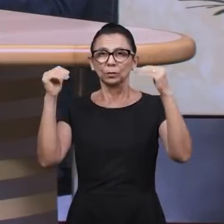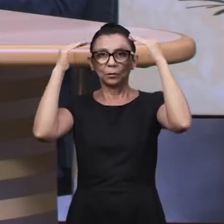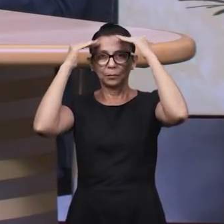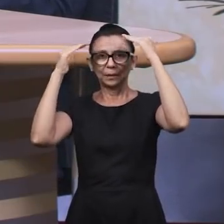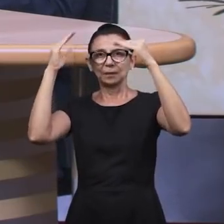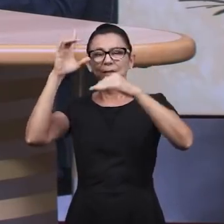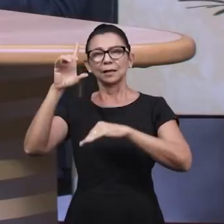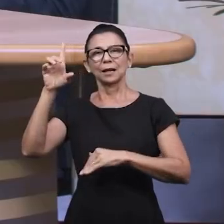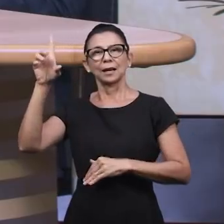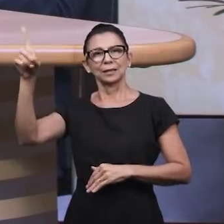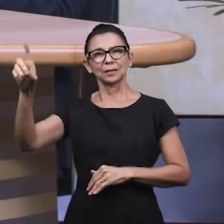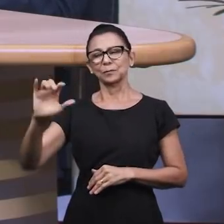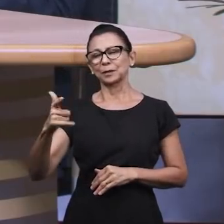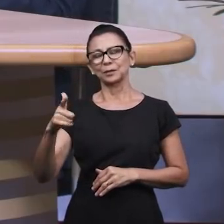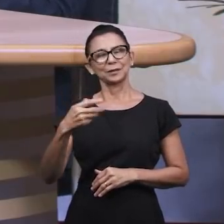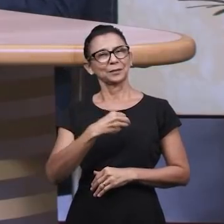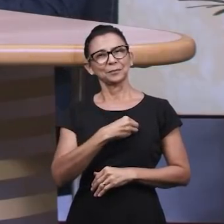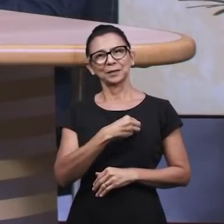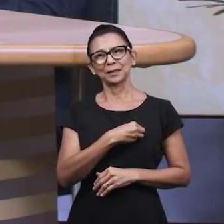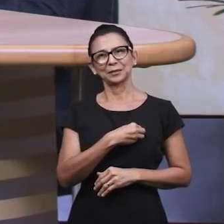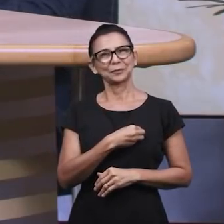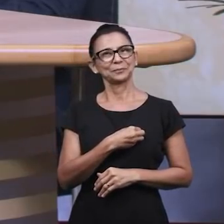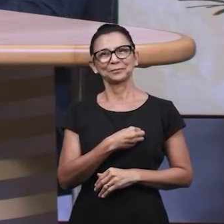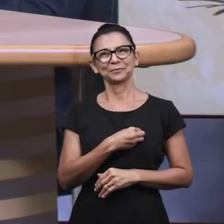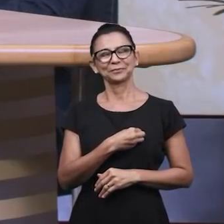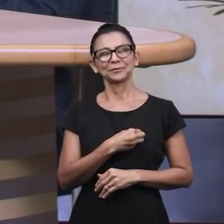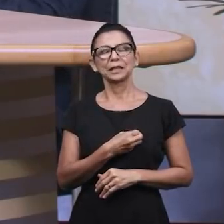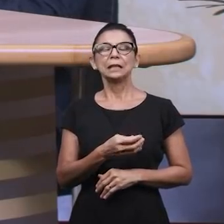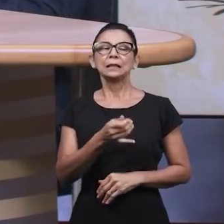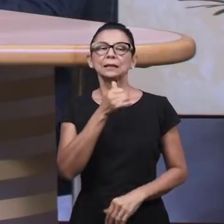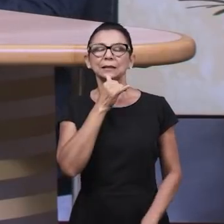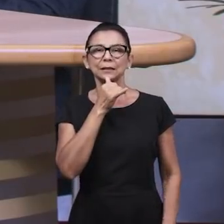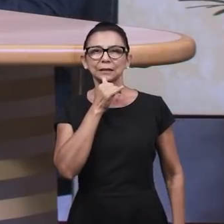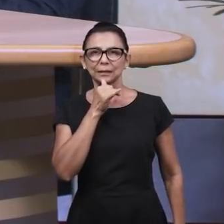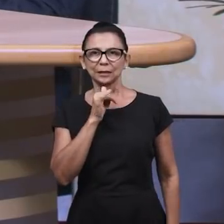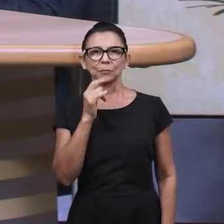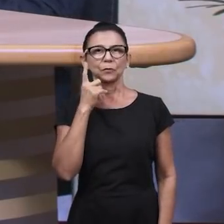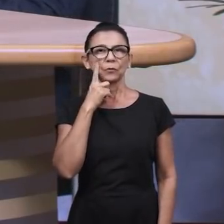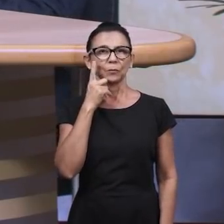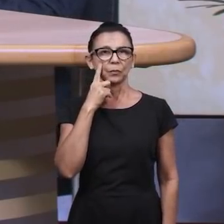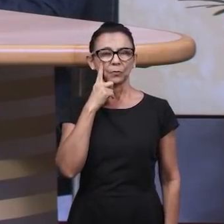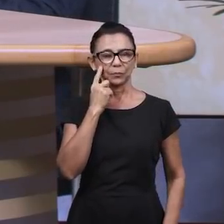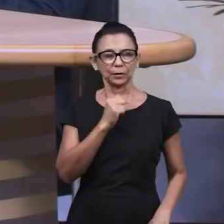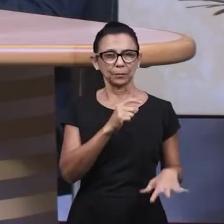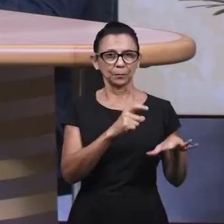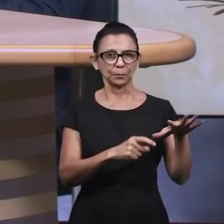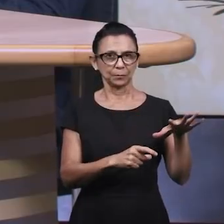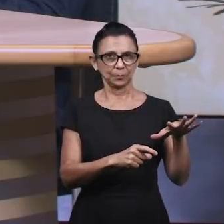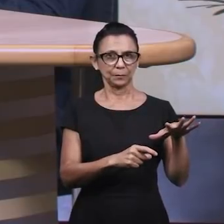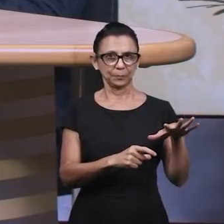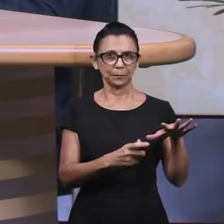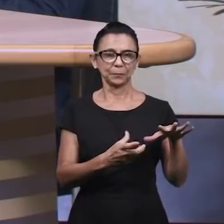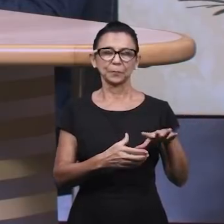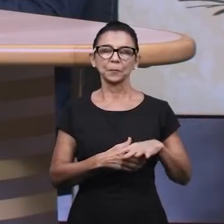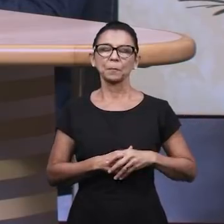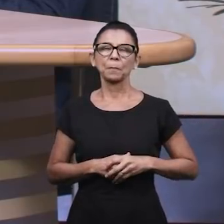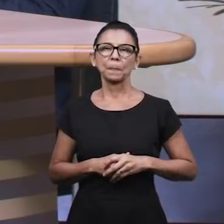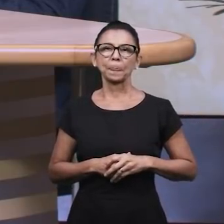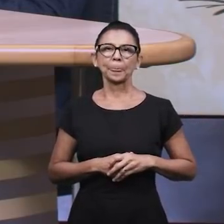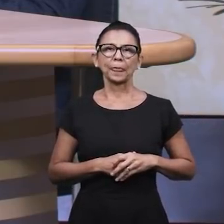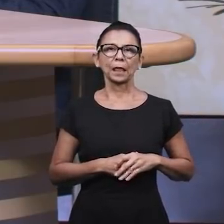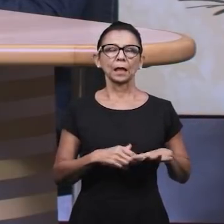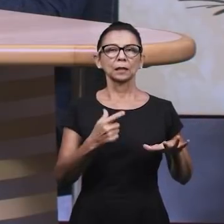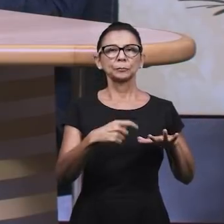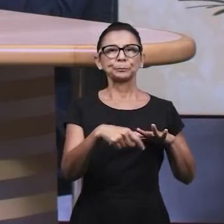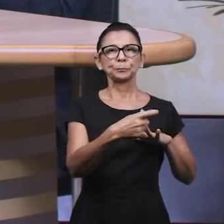porque ele não teve pecado, que foi o Senhor Jesus. Então, por exemplo, uma das tipologias que nós temos no Velho Testamento sobre o Senhor